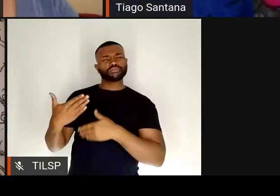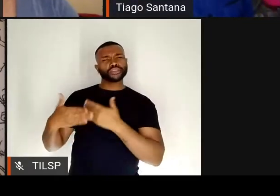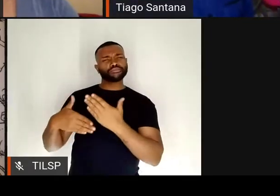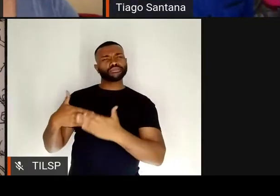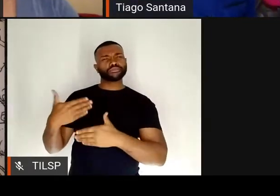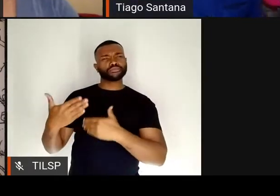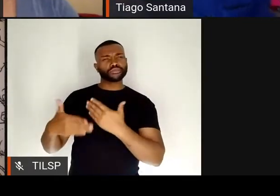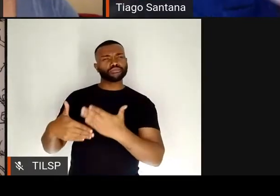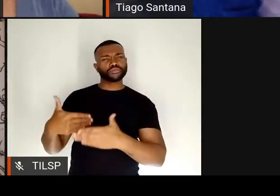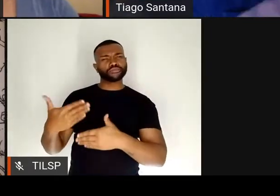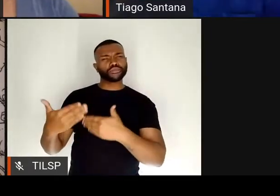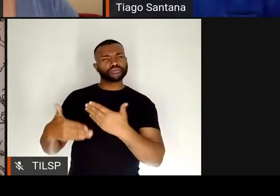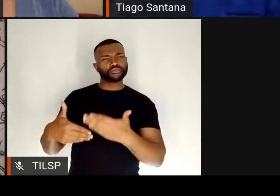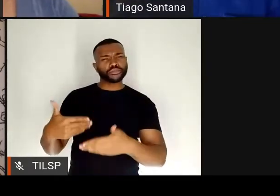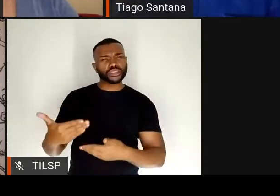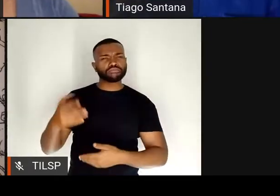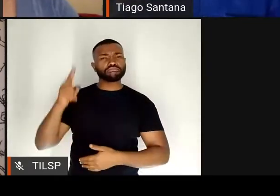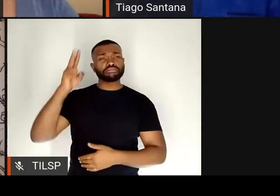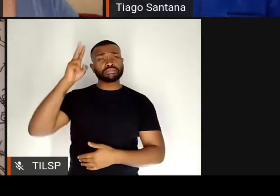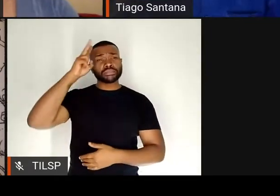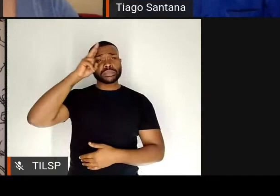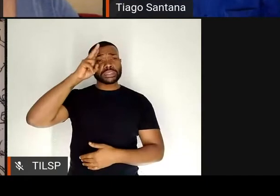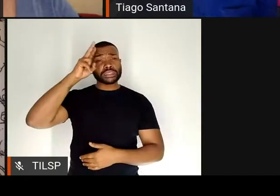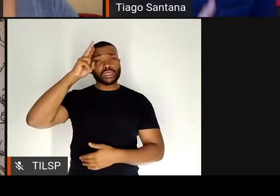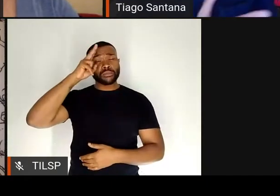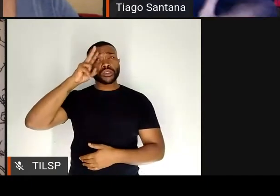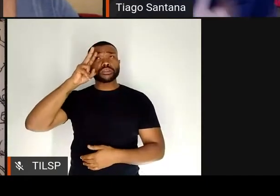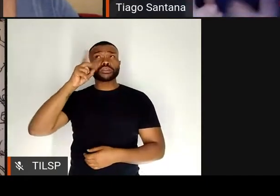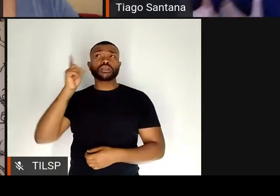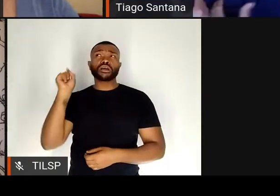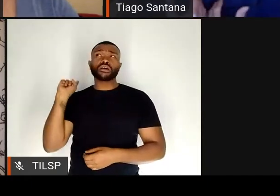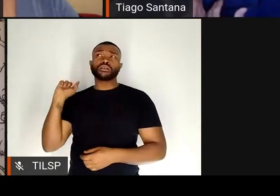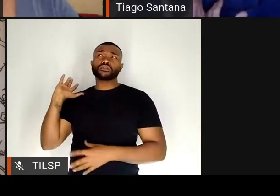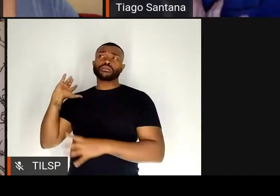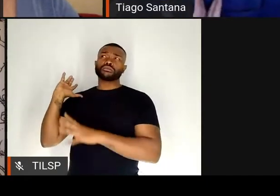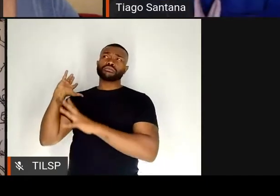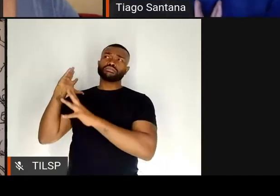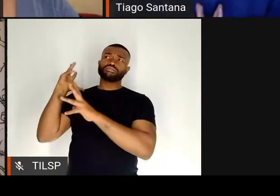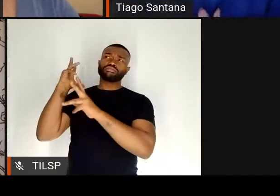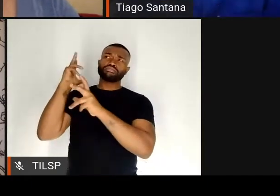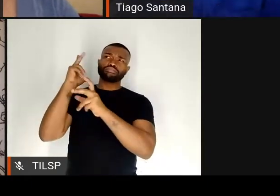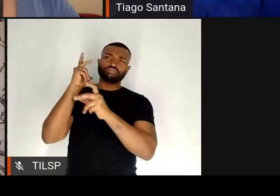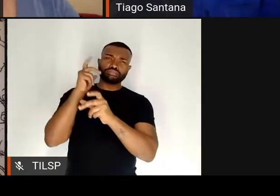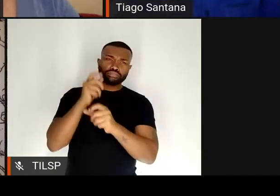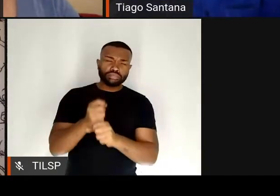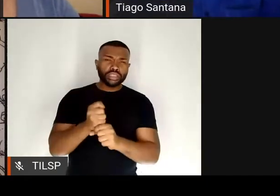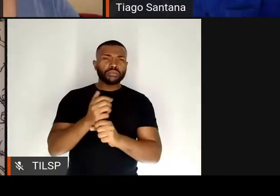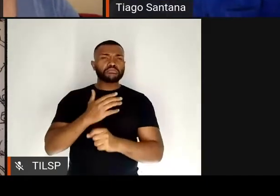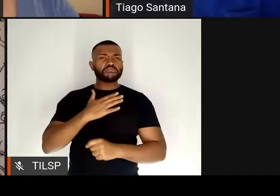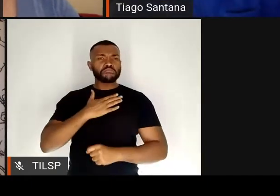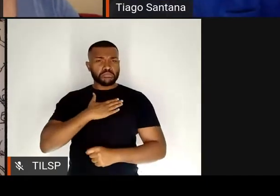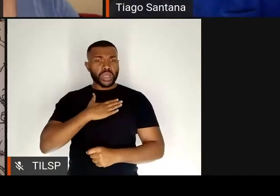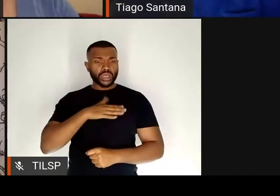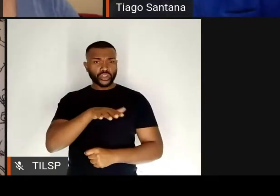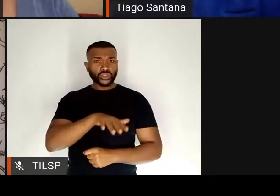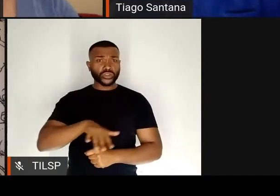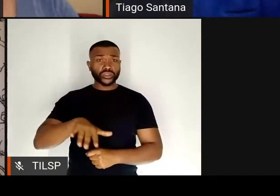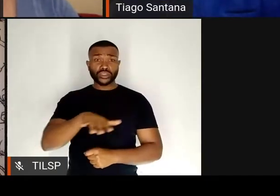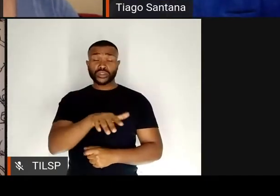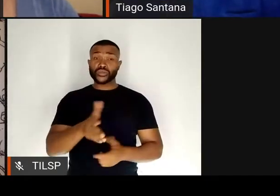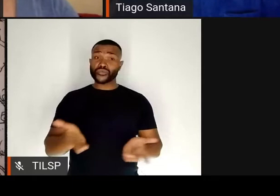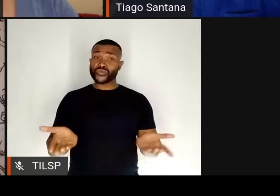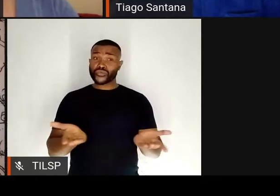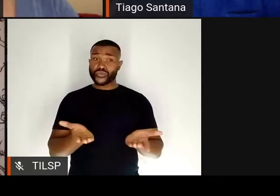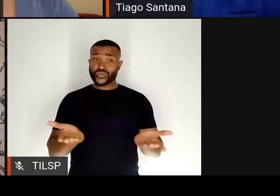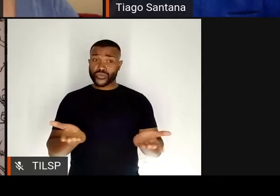e essa memória, o resgate da história do Carneiro, para mim, para a minha geração, é muito recente, né? Eu